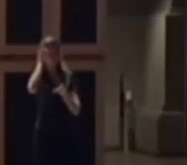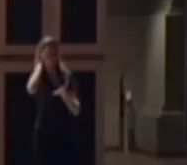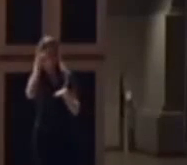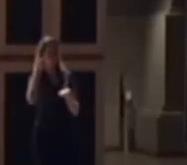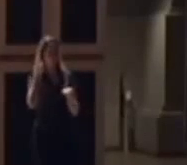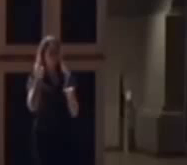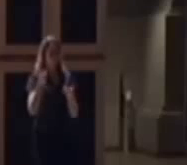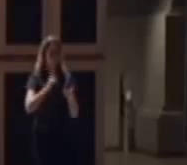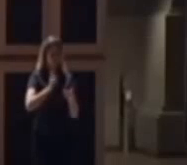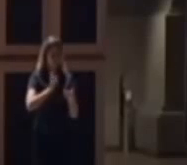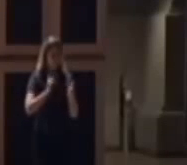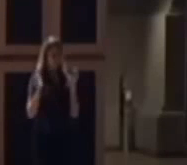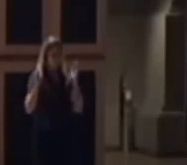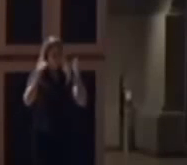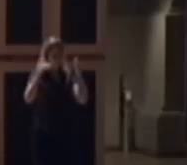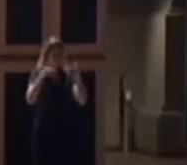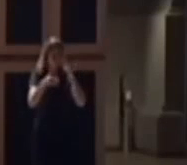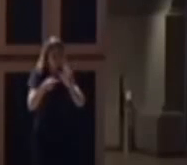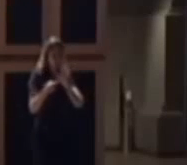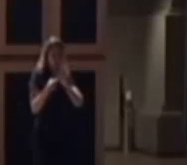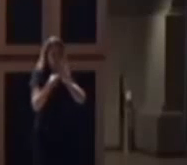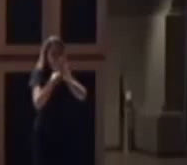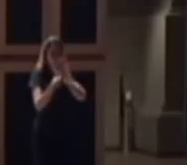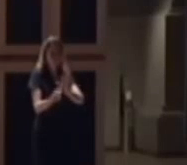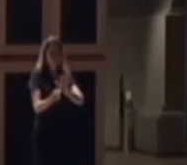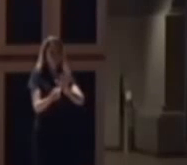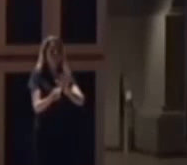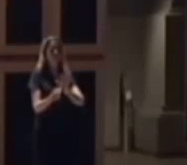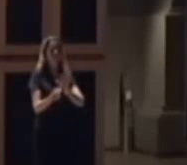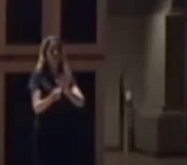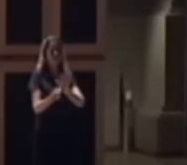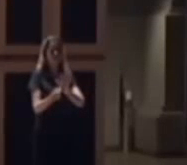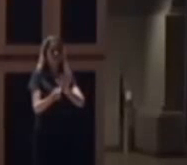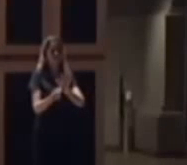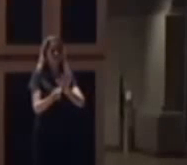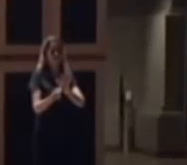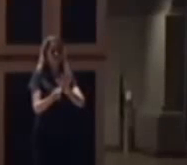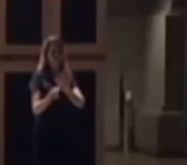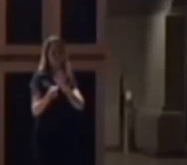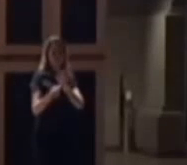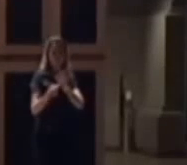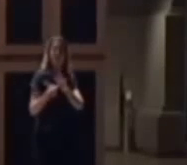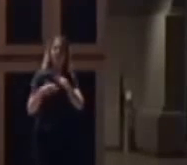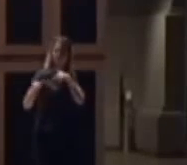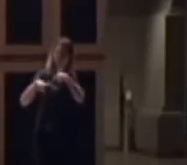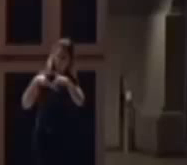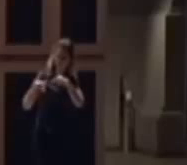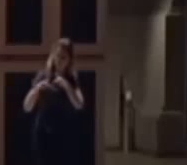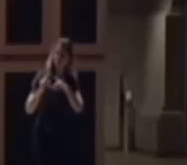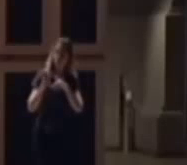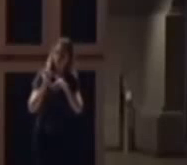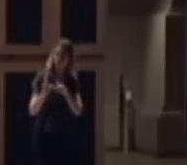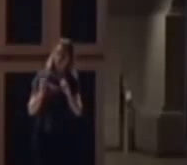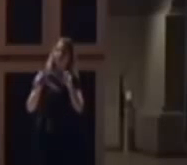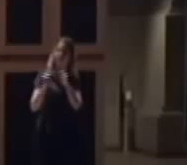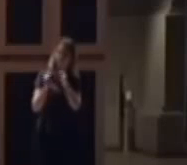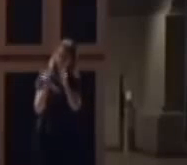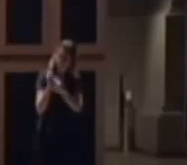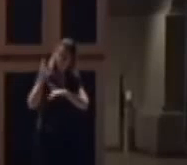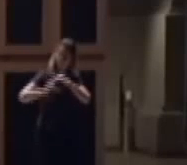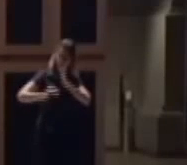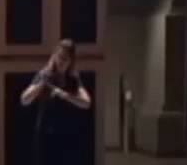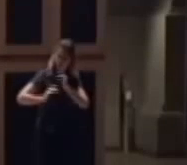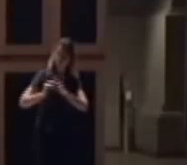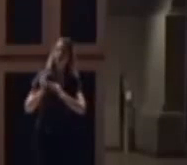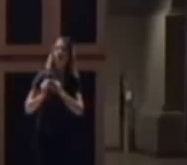CIP específica e demonstrando que aquela atividade só pode ser exercida por